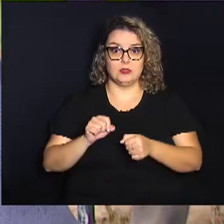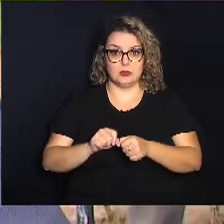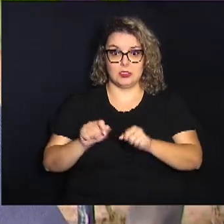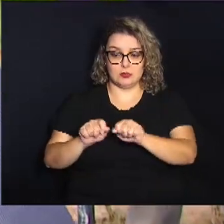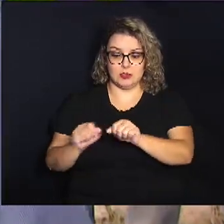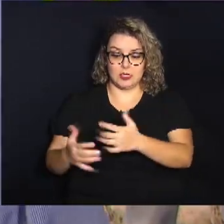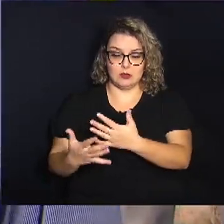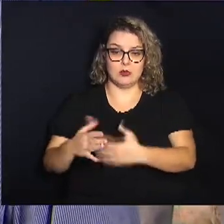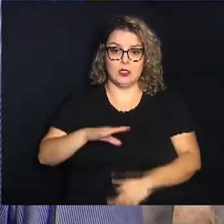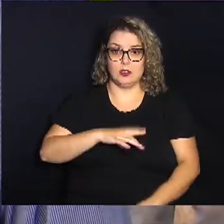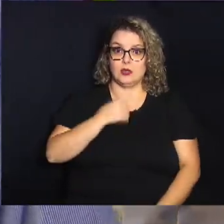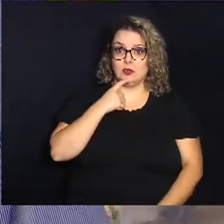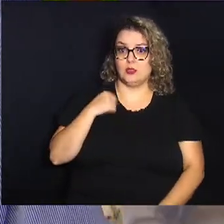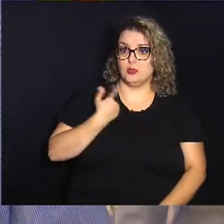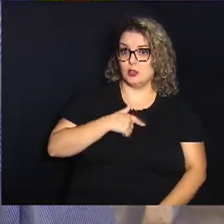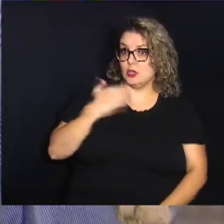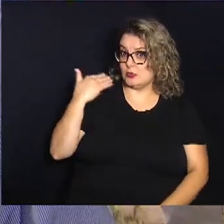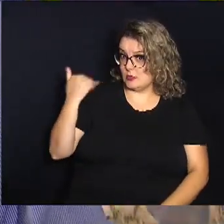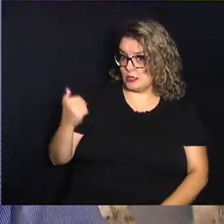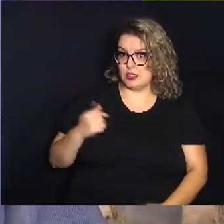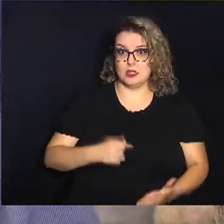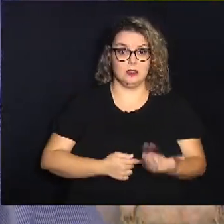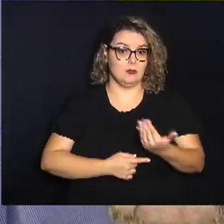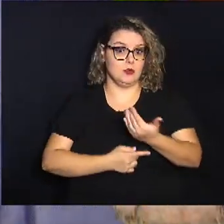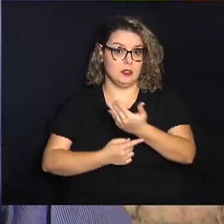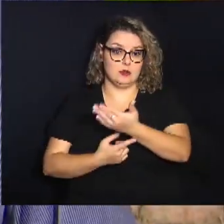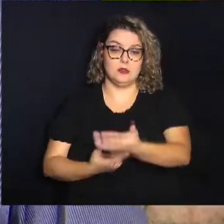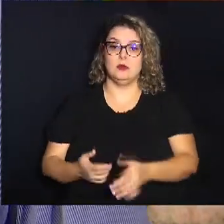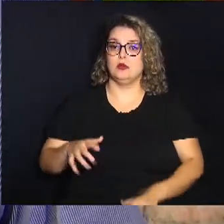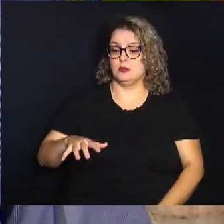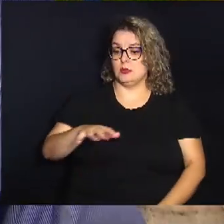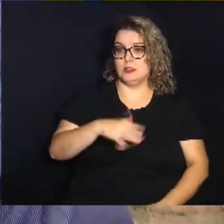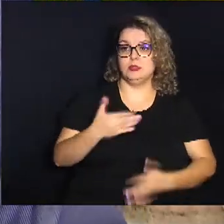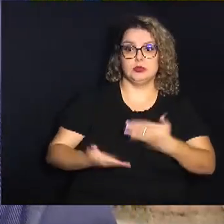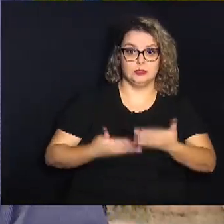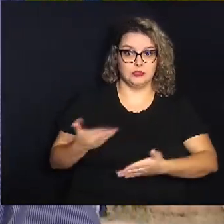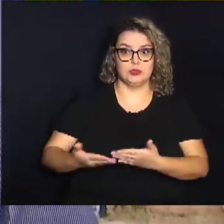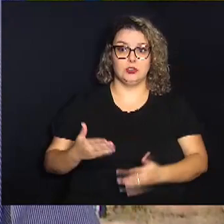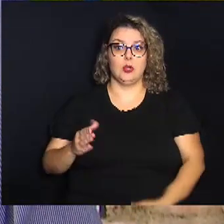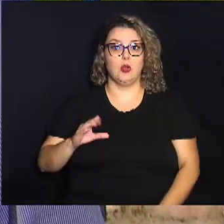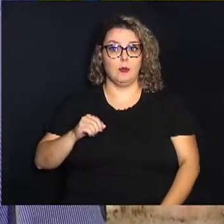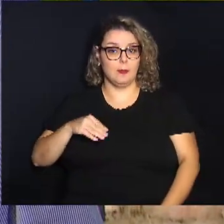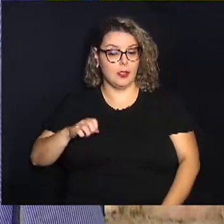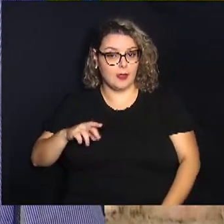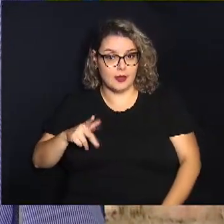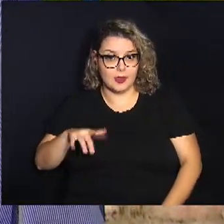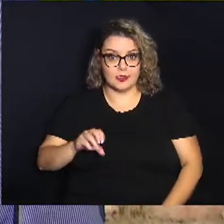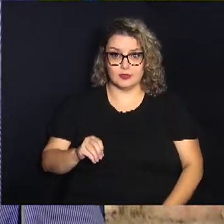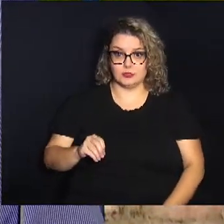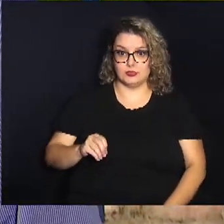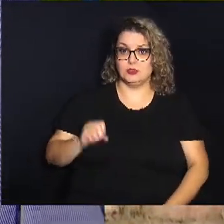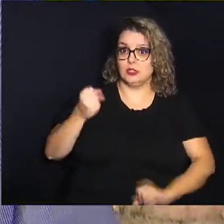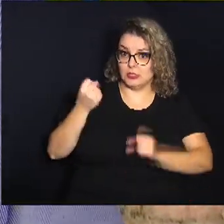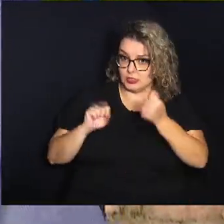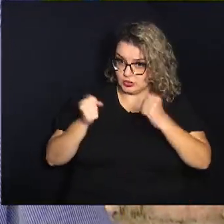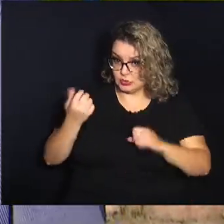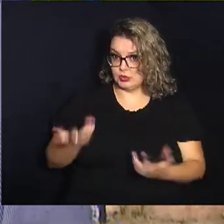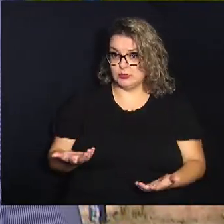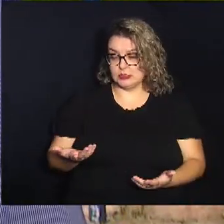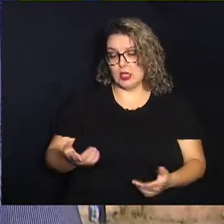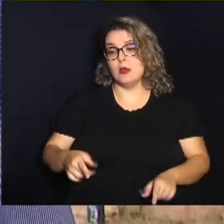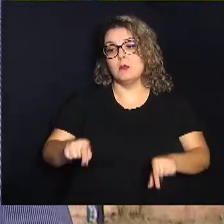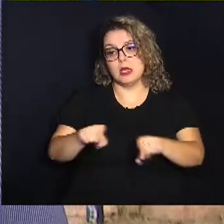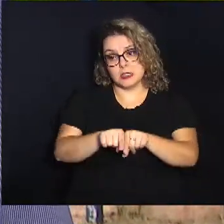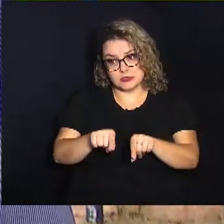Campinas. Porque nós somos conhecidos por ser de tecnologia, setor de serviços, comércio, indústria, mas nós